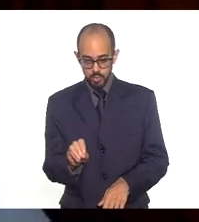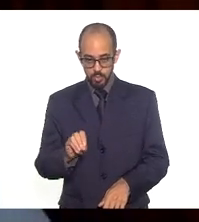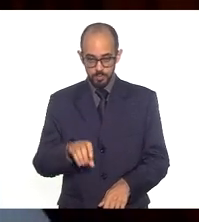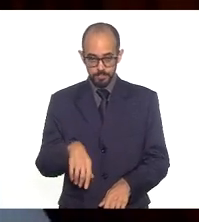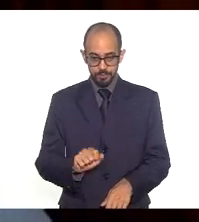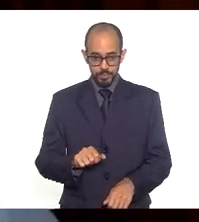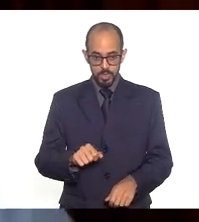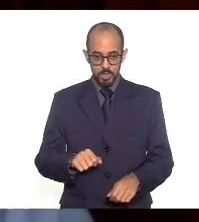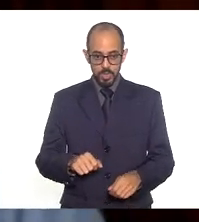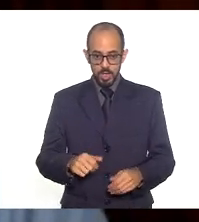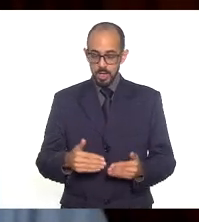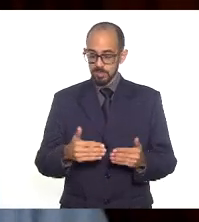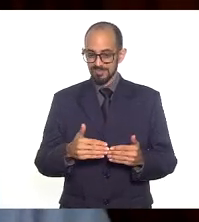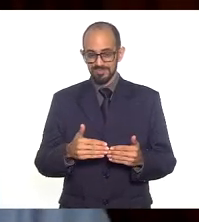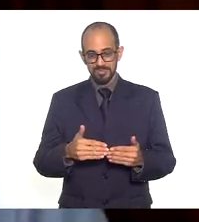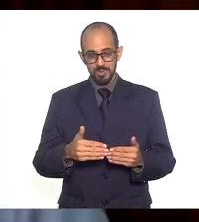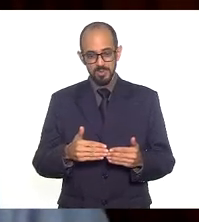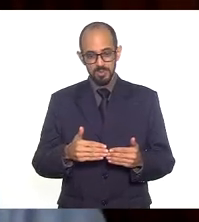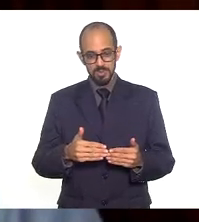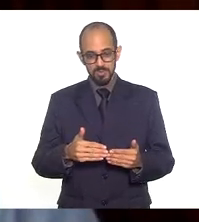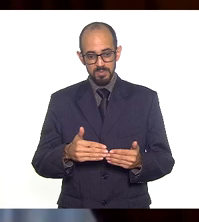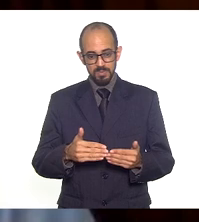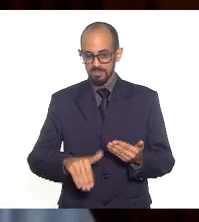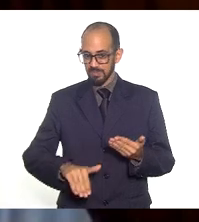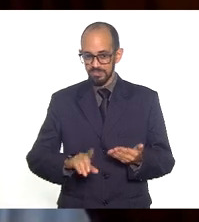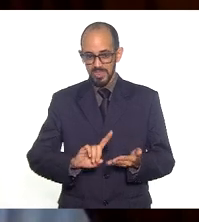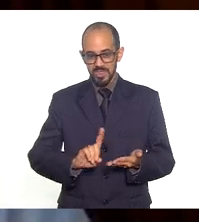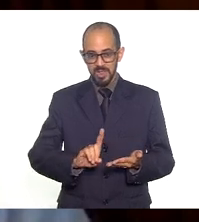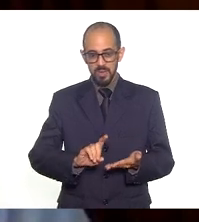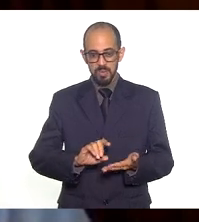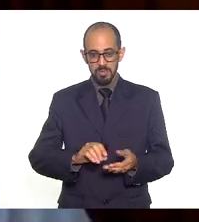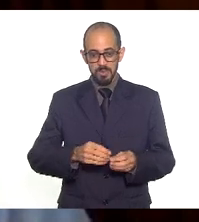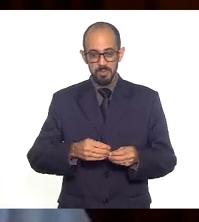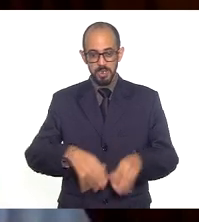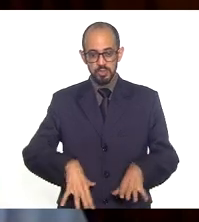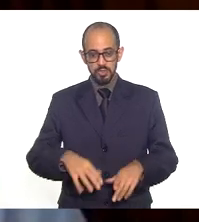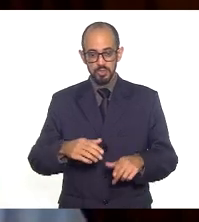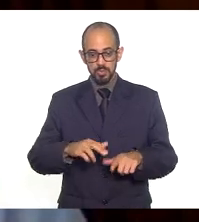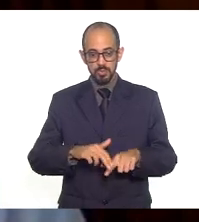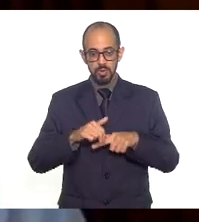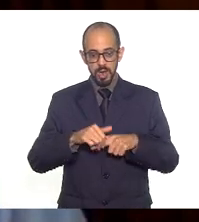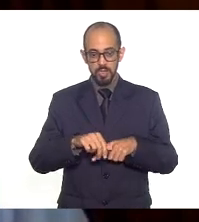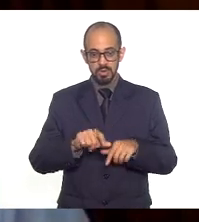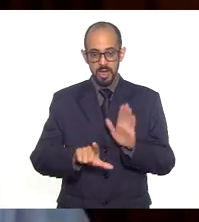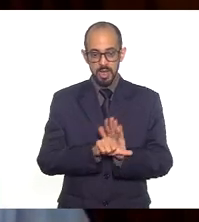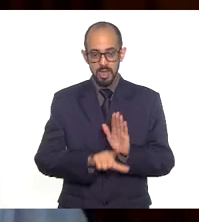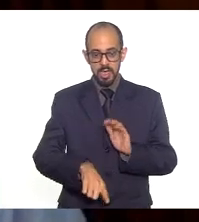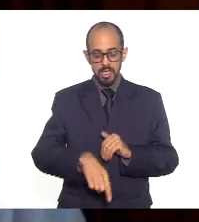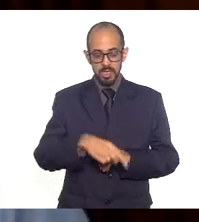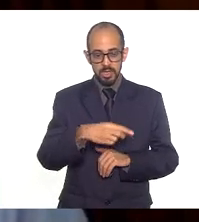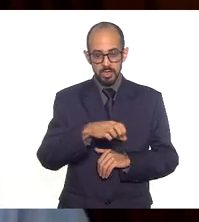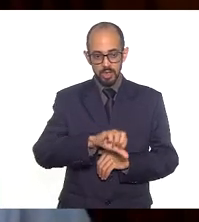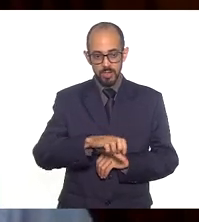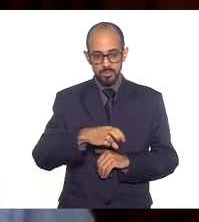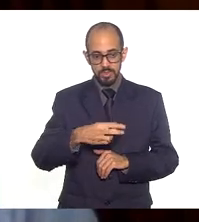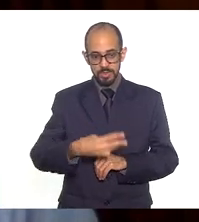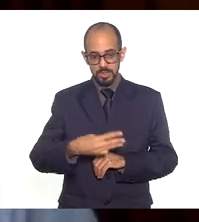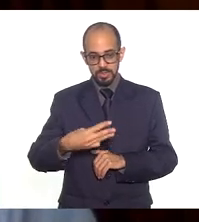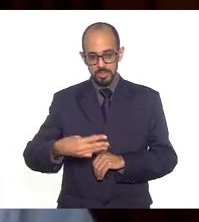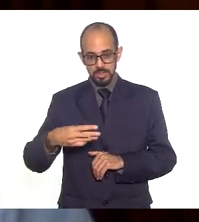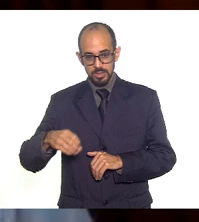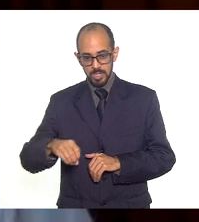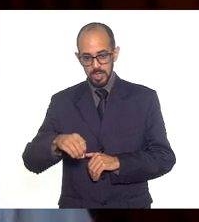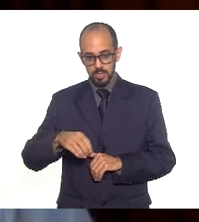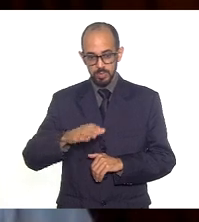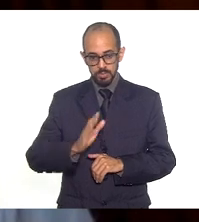é pela prejudicabilidade por conta da lei 9330, de 15 de junho de 2021. O